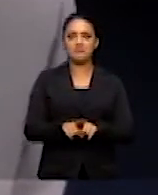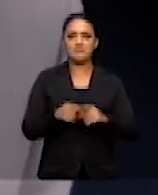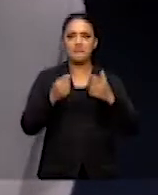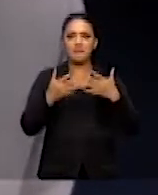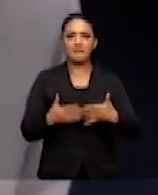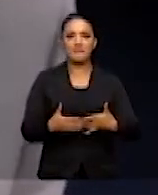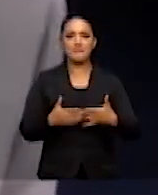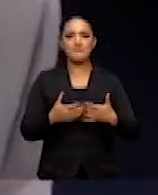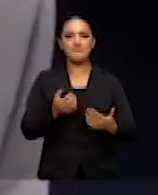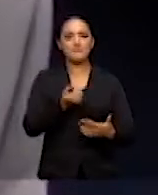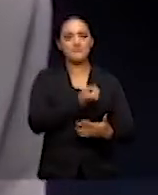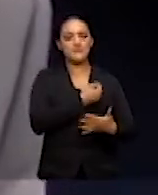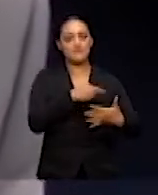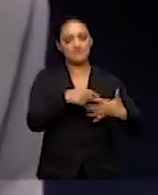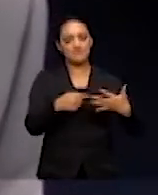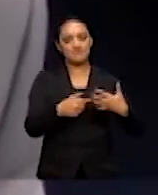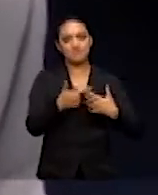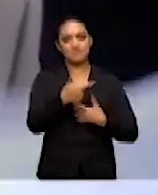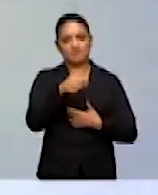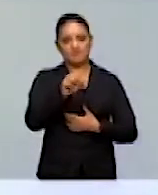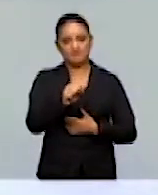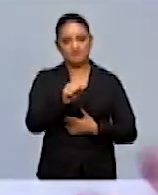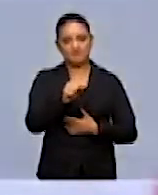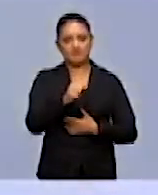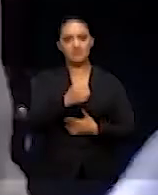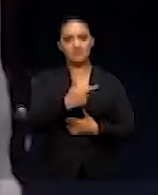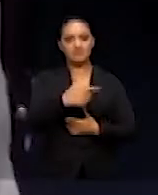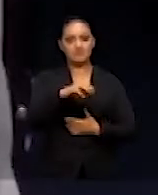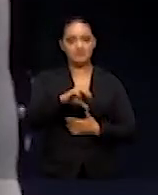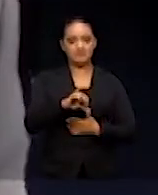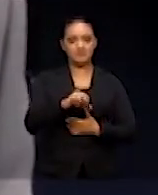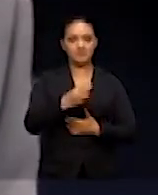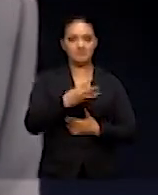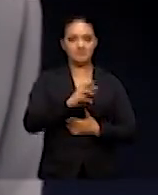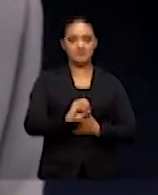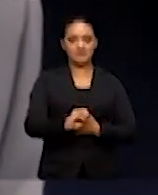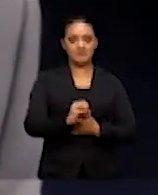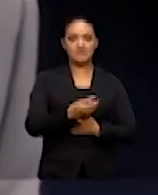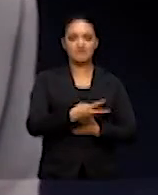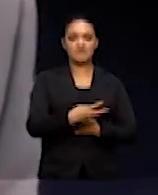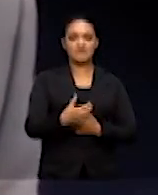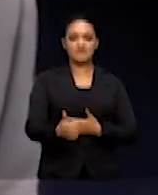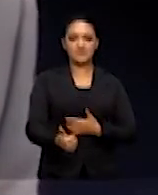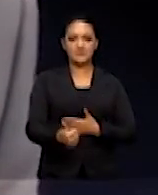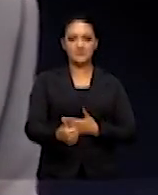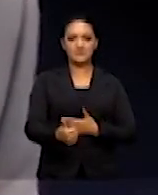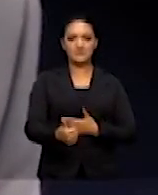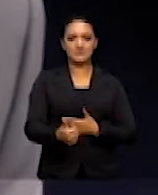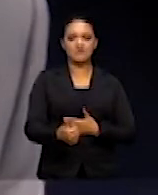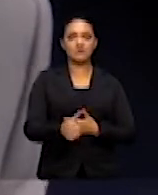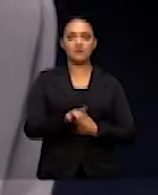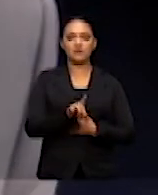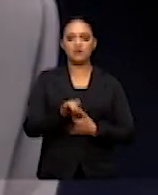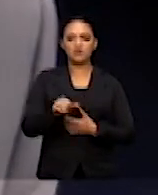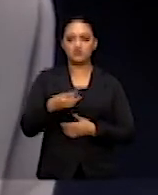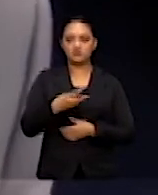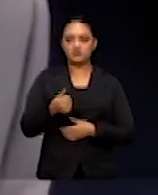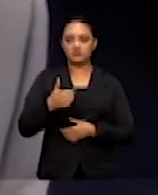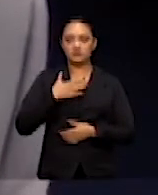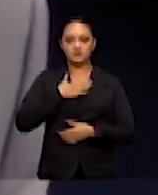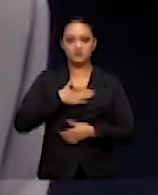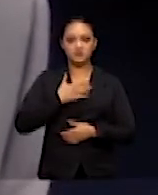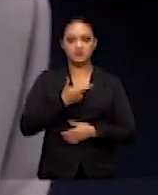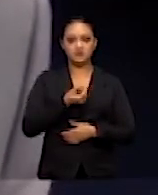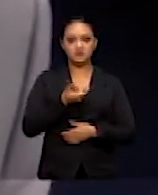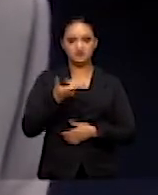itens 28, 29, 30 e 31 do despacho de 31 de agosto de 2020, esse que